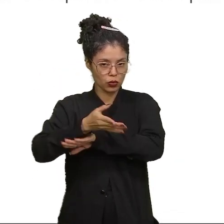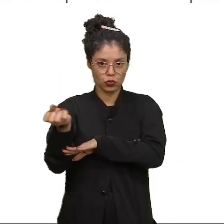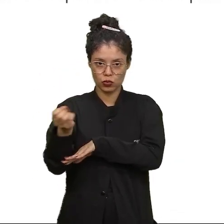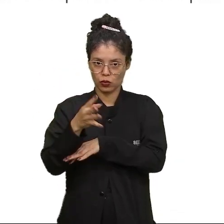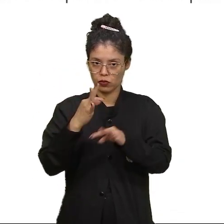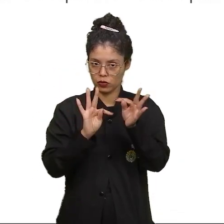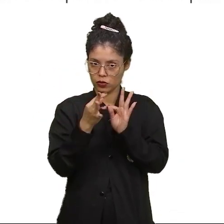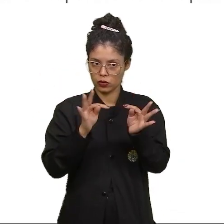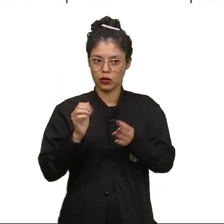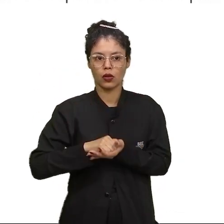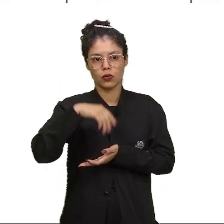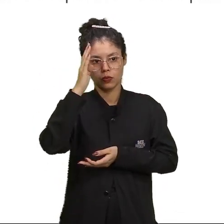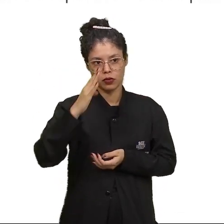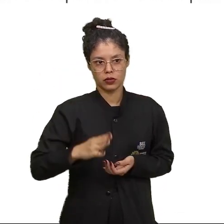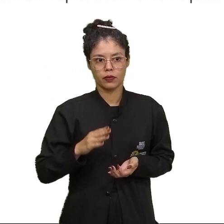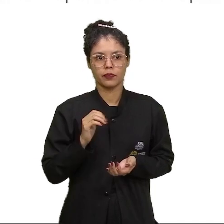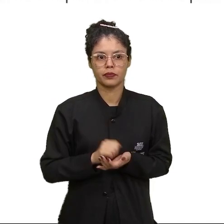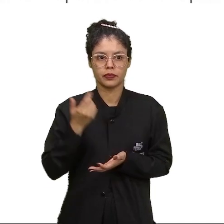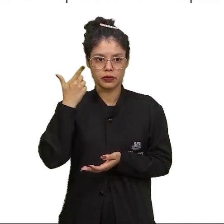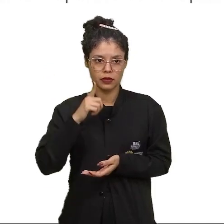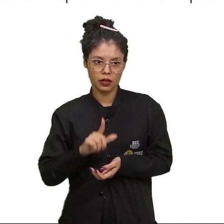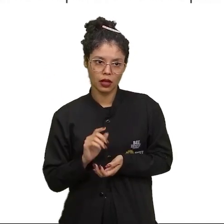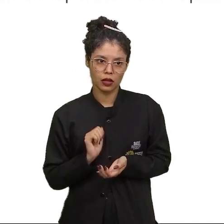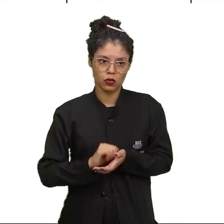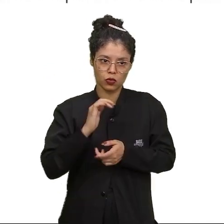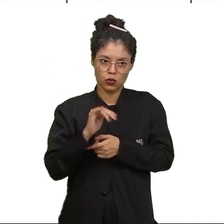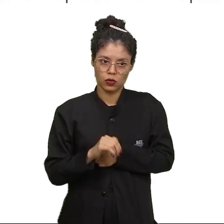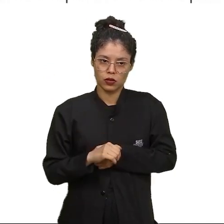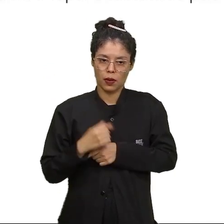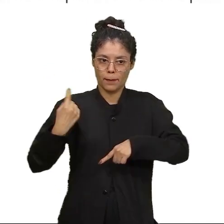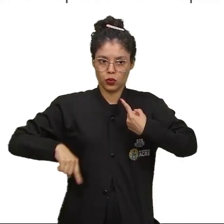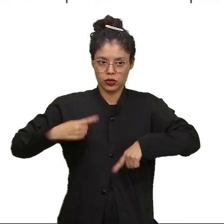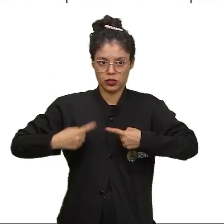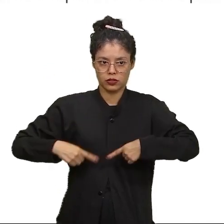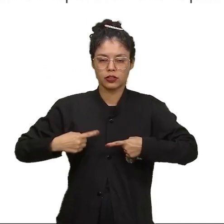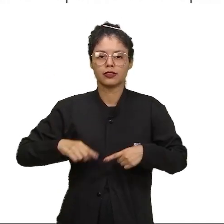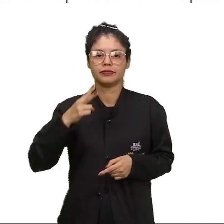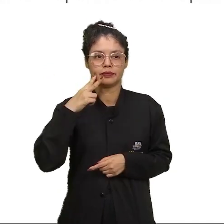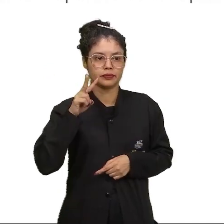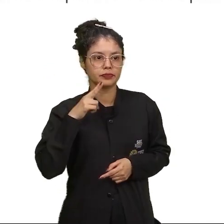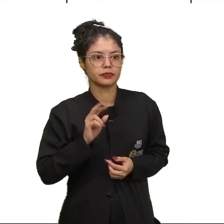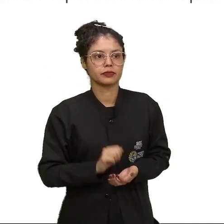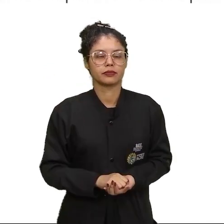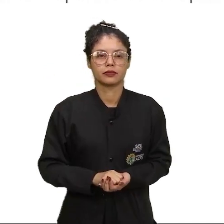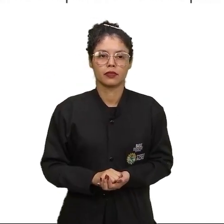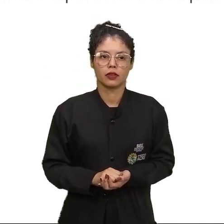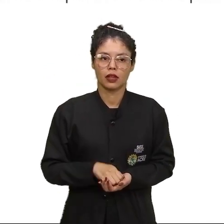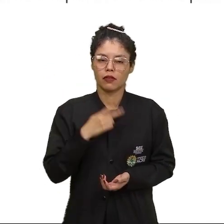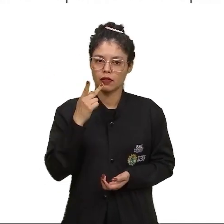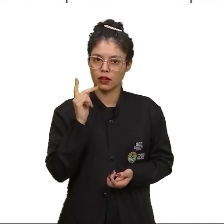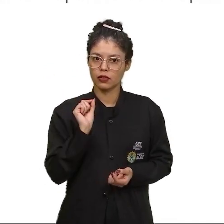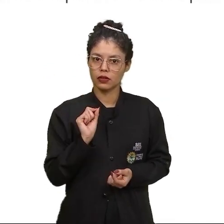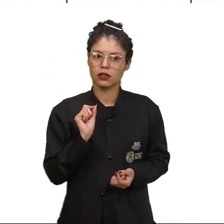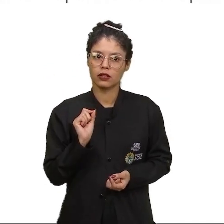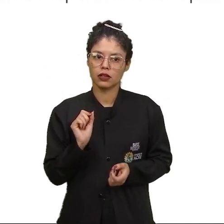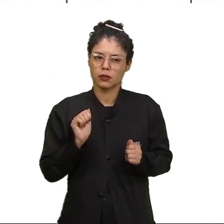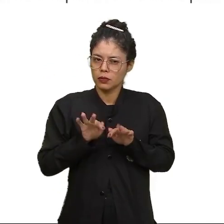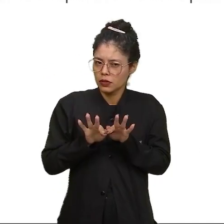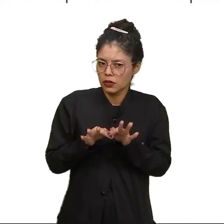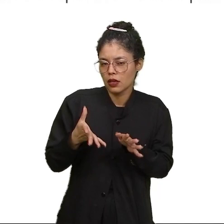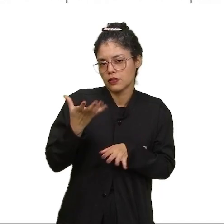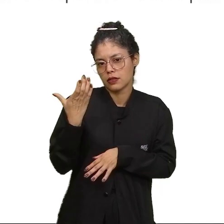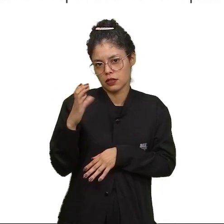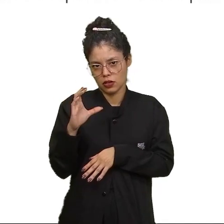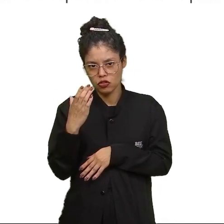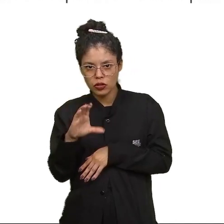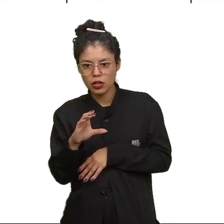novas tecnologias no Brasil, ganharam conotação política. Olha só, a gente está falando no texto de forma mais